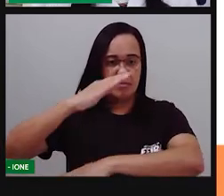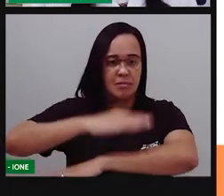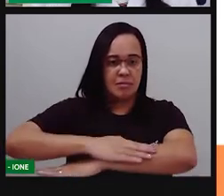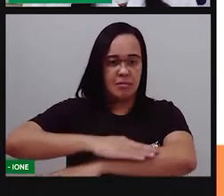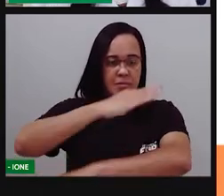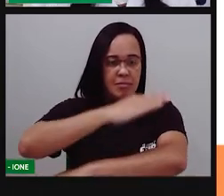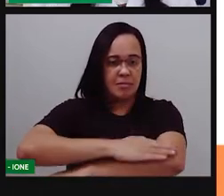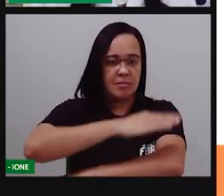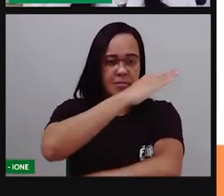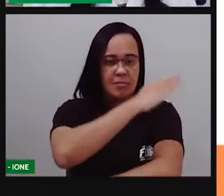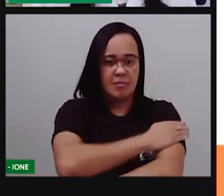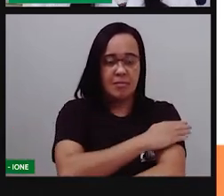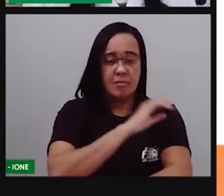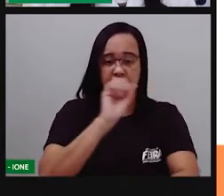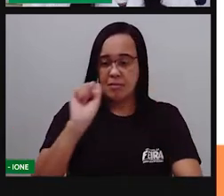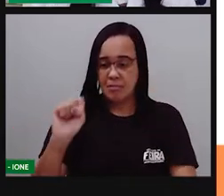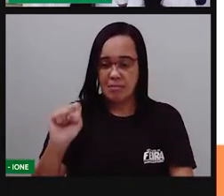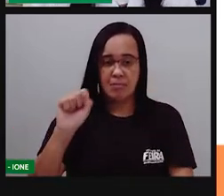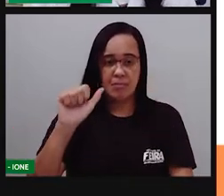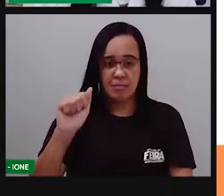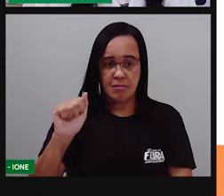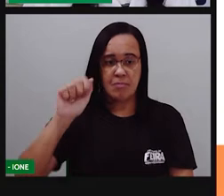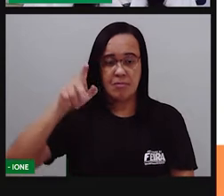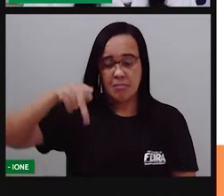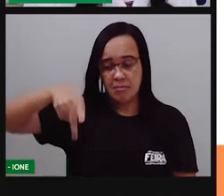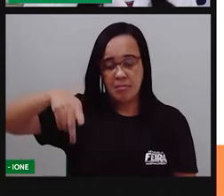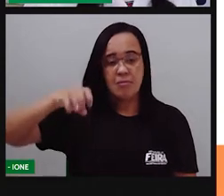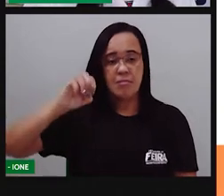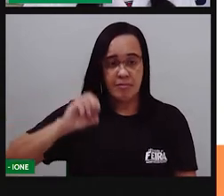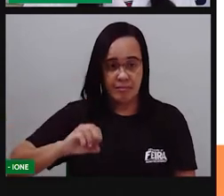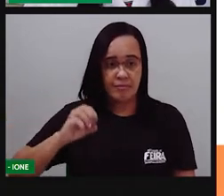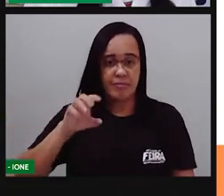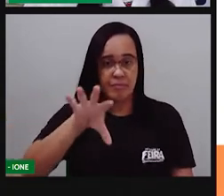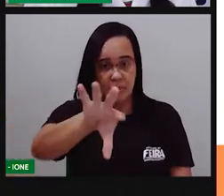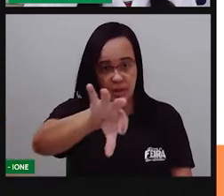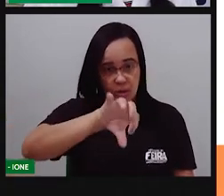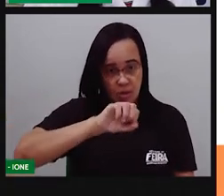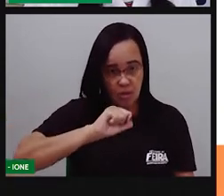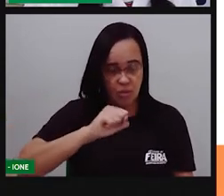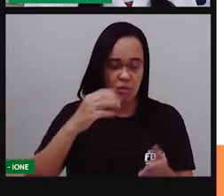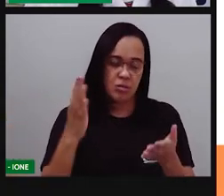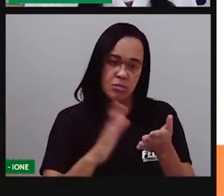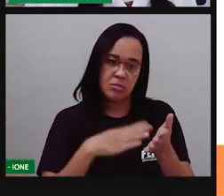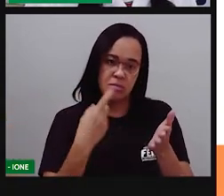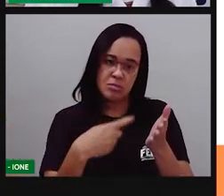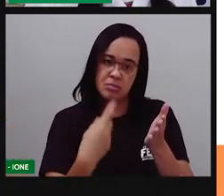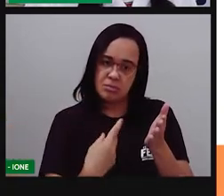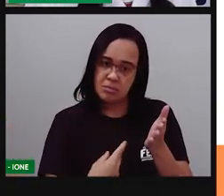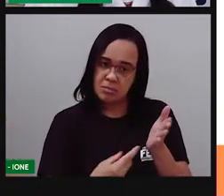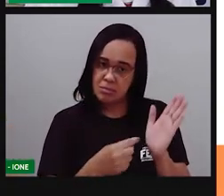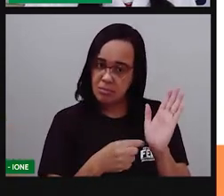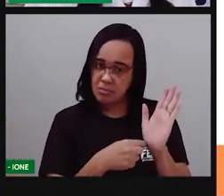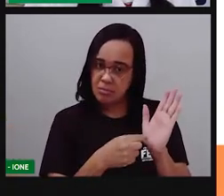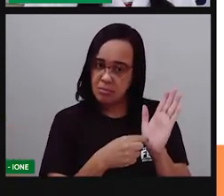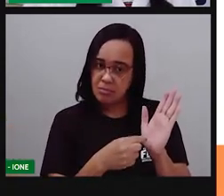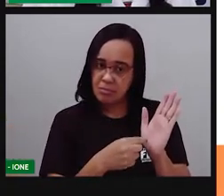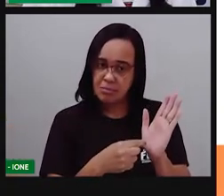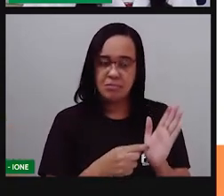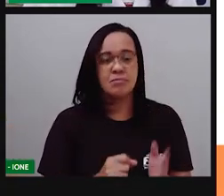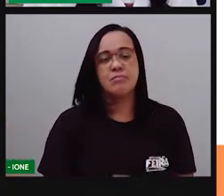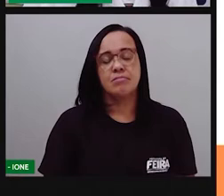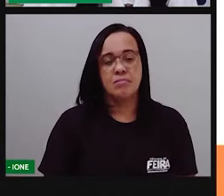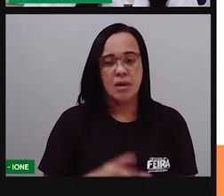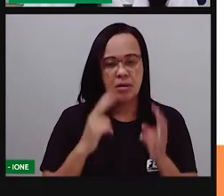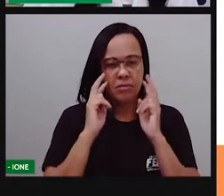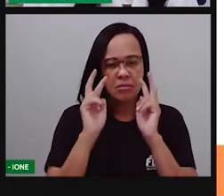o sapo se inscreve aí no seu caderno essa palavra saco e